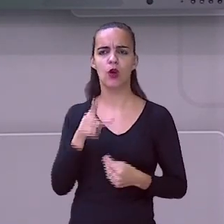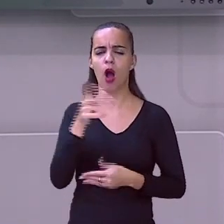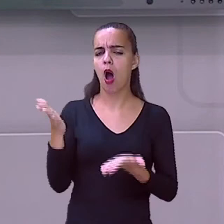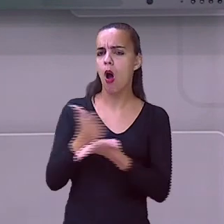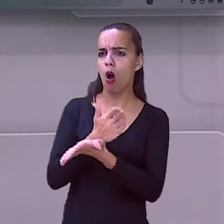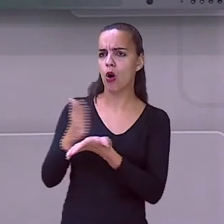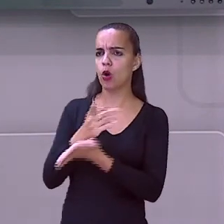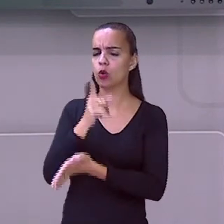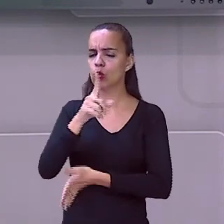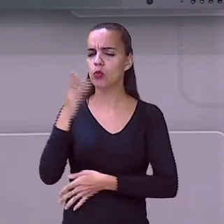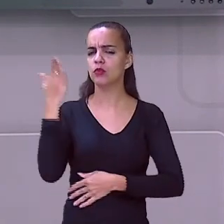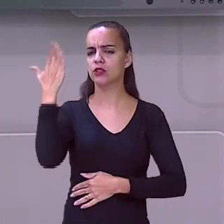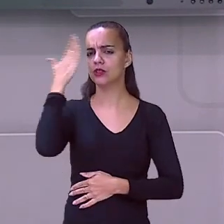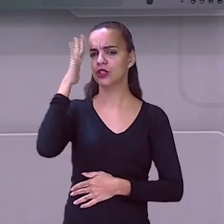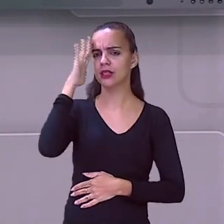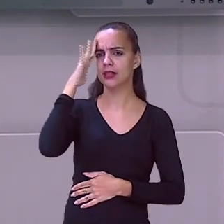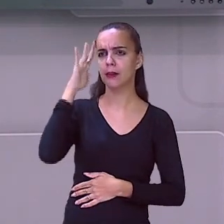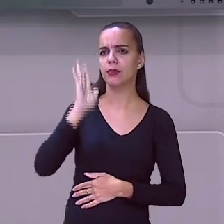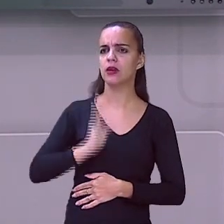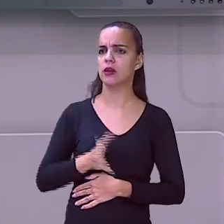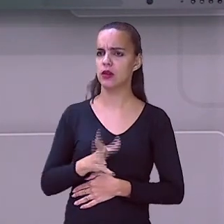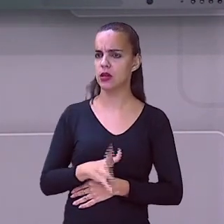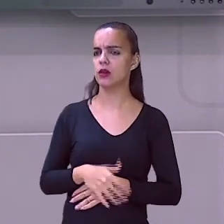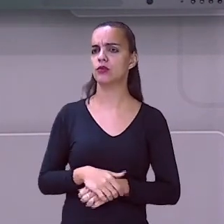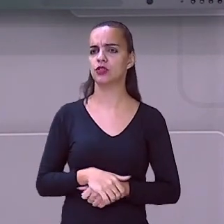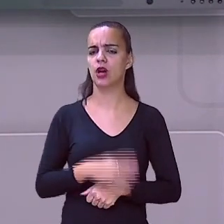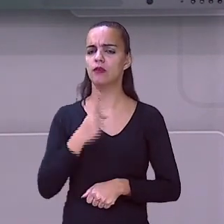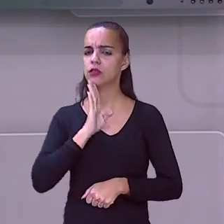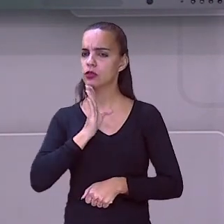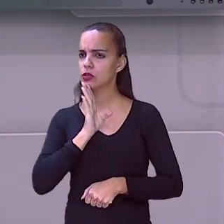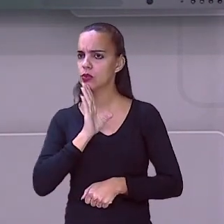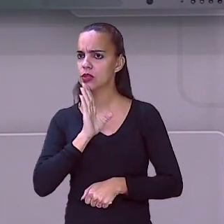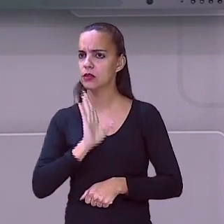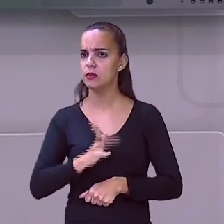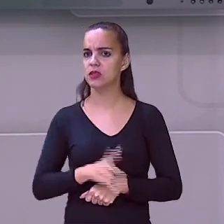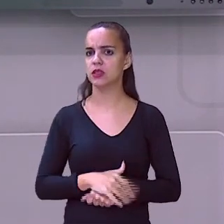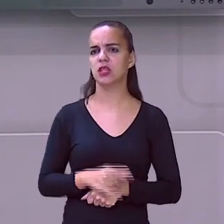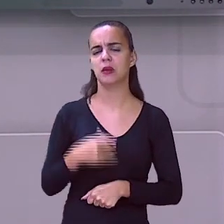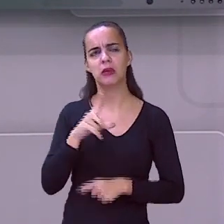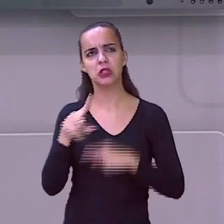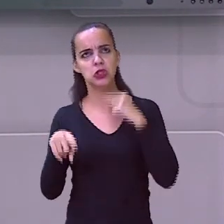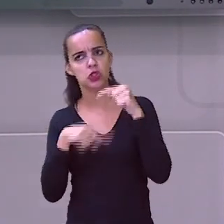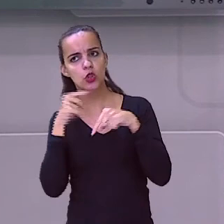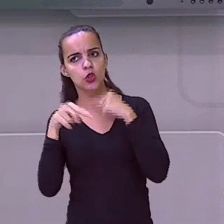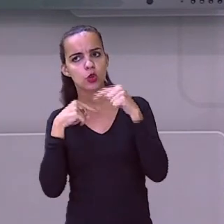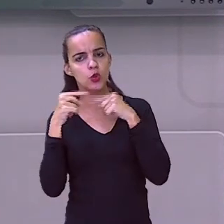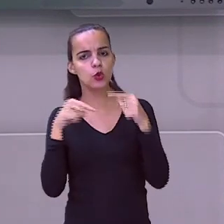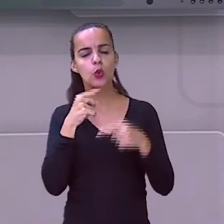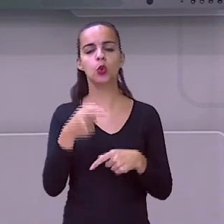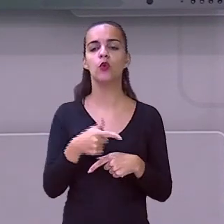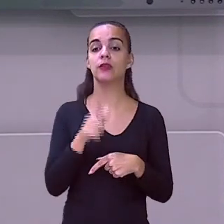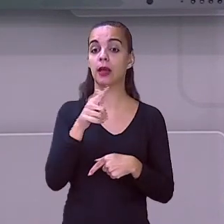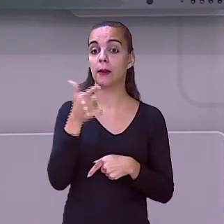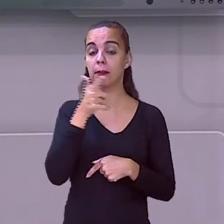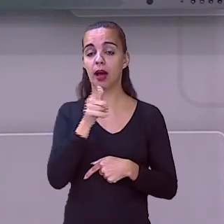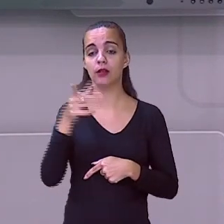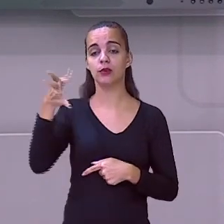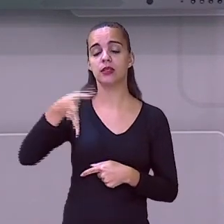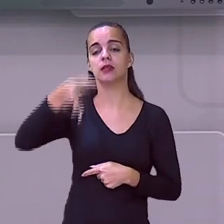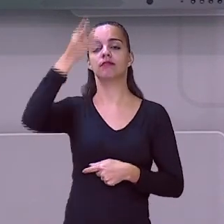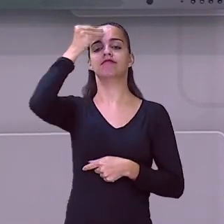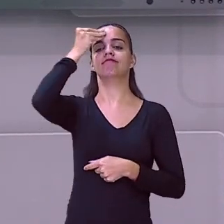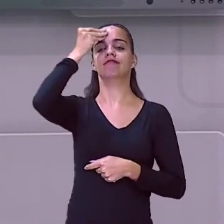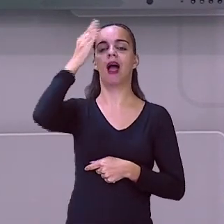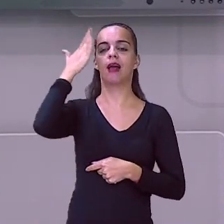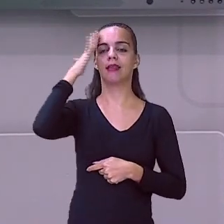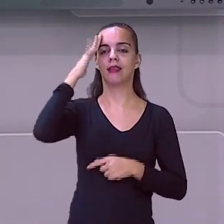você até já sabia, já tinha conhecimento. Às vezes tinha dúvida em uma ou na outra, mas agora você tem